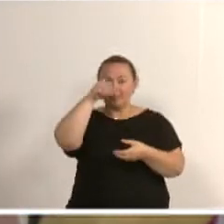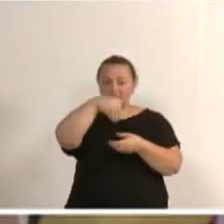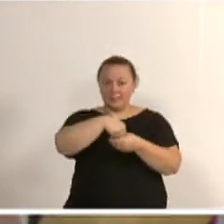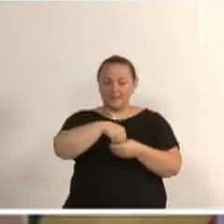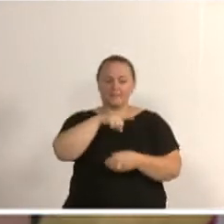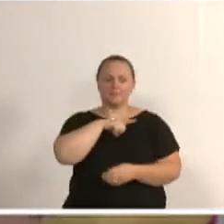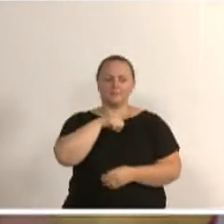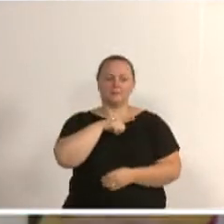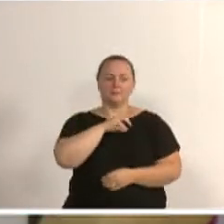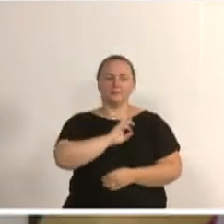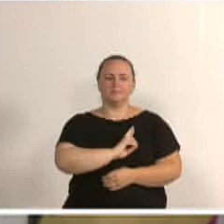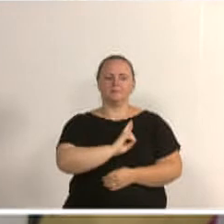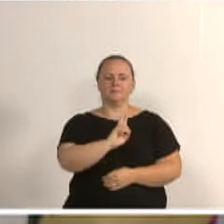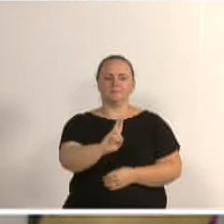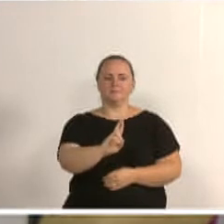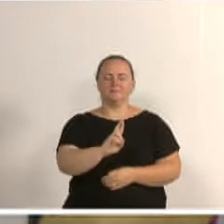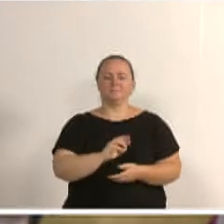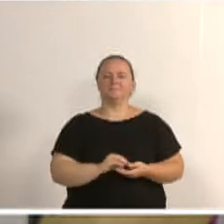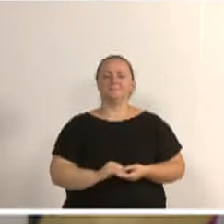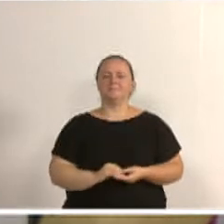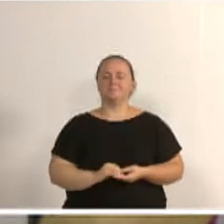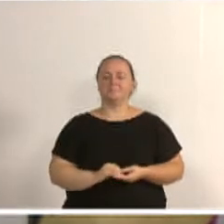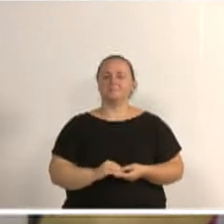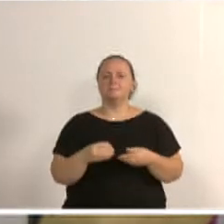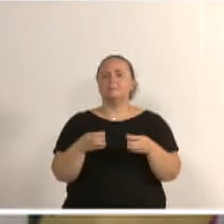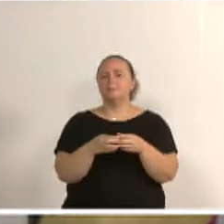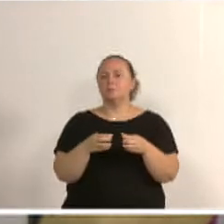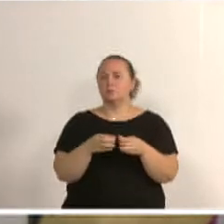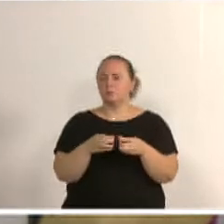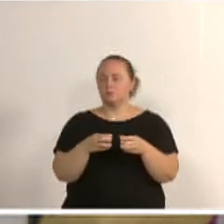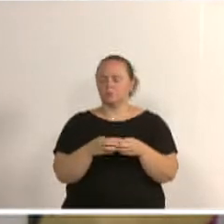representação das entidades de classe,